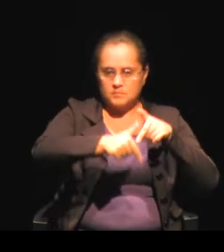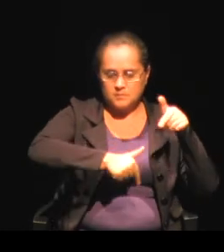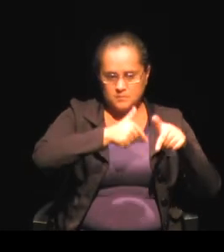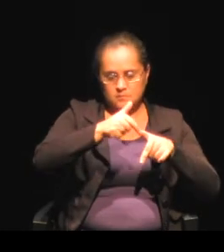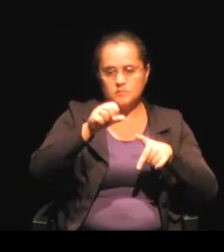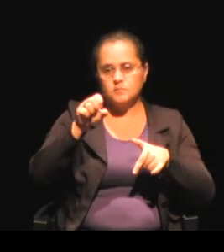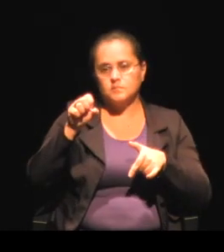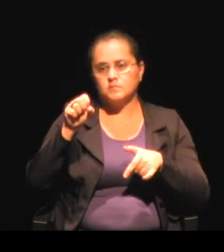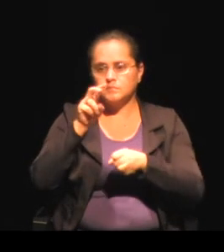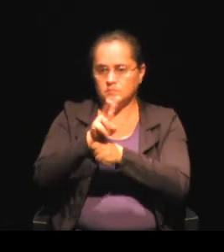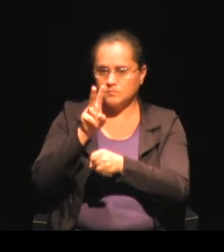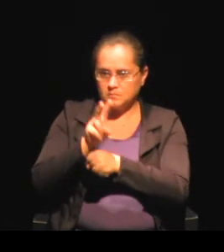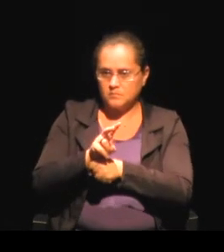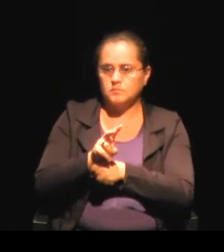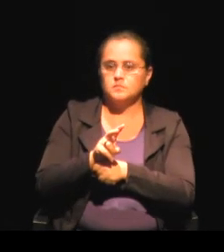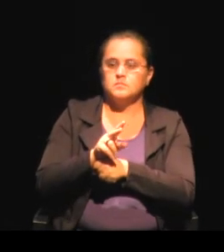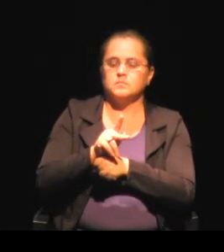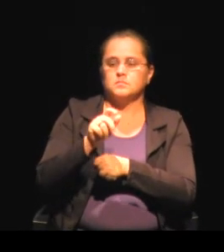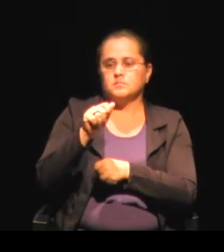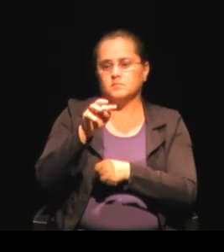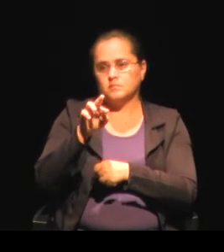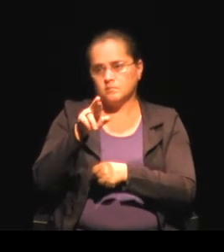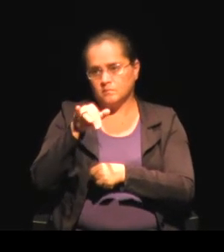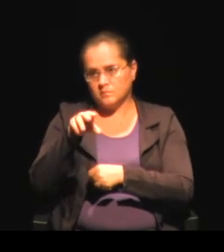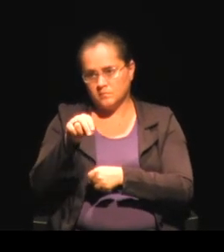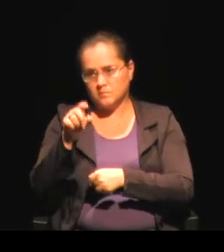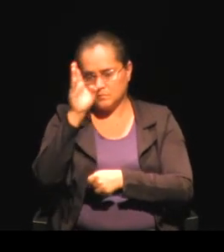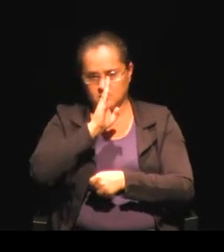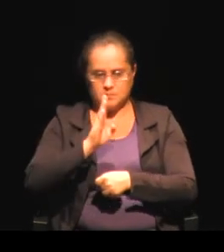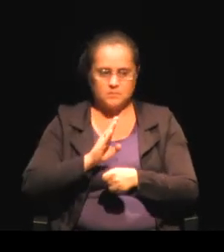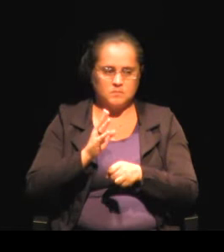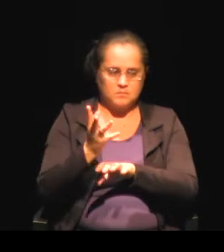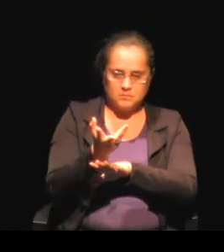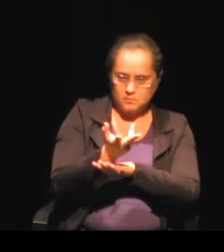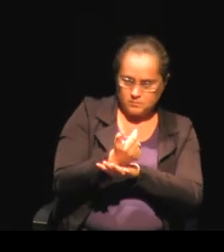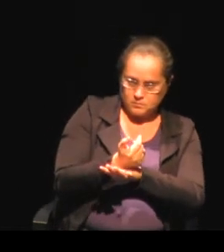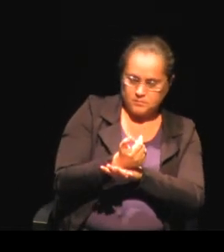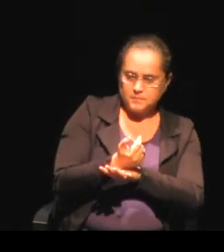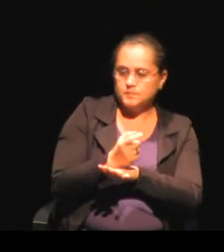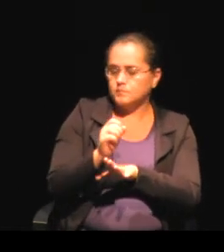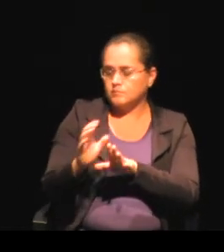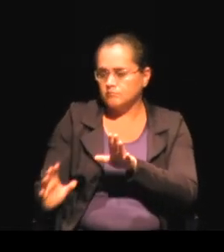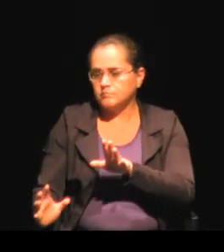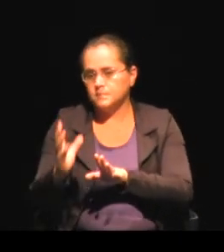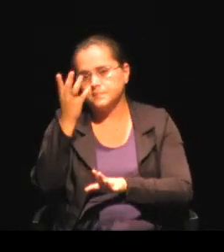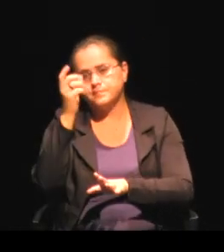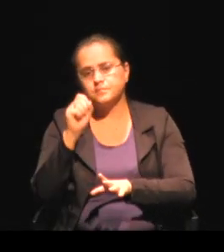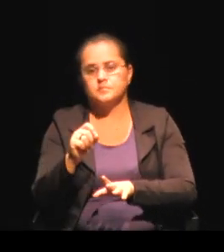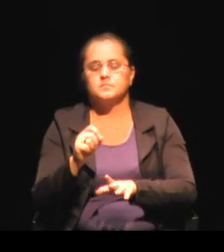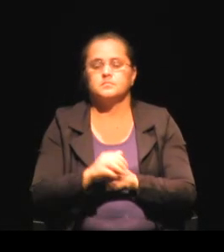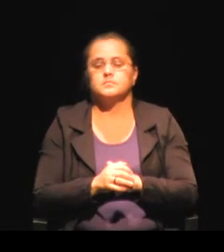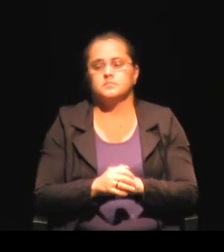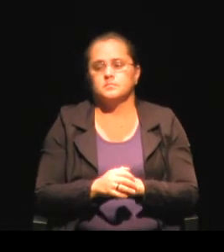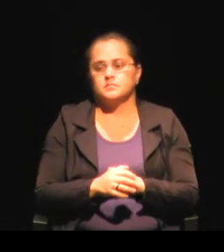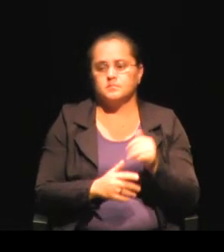museu que a gente trabalhou com conteúdo, tipografia e arquitetura juntos. E, no caso